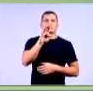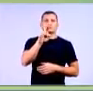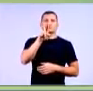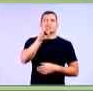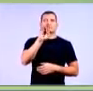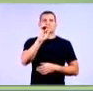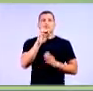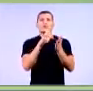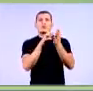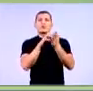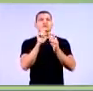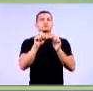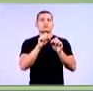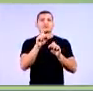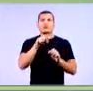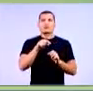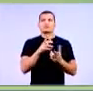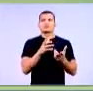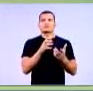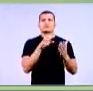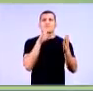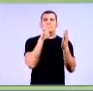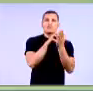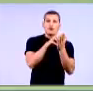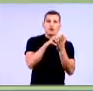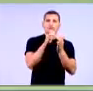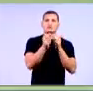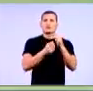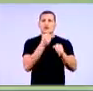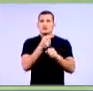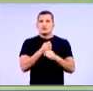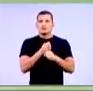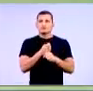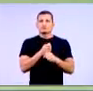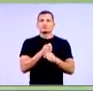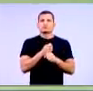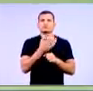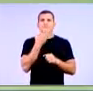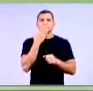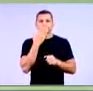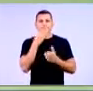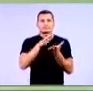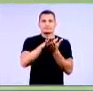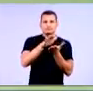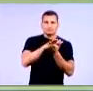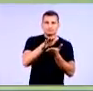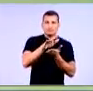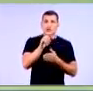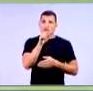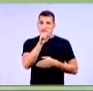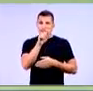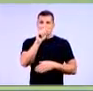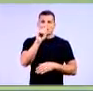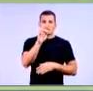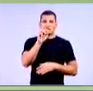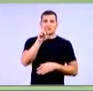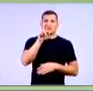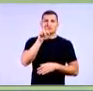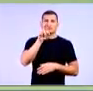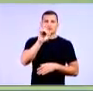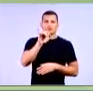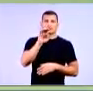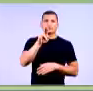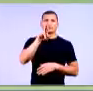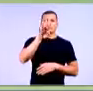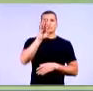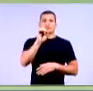de fabricação, qual foi o modelo, qual é o tipo de impressora. Então, isso aqui são os atributos, ou seja, toda impressora vai ter marca, vai ter